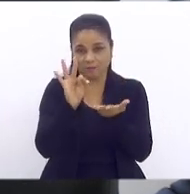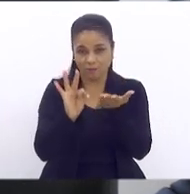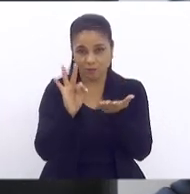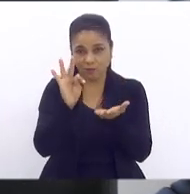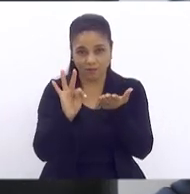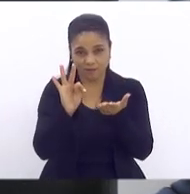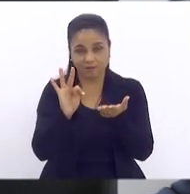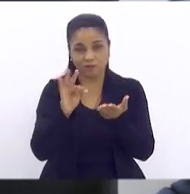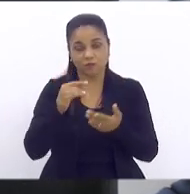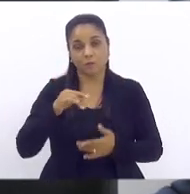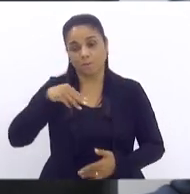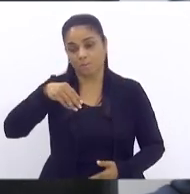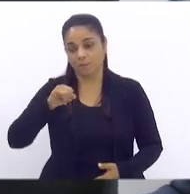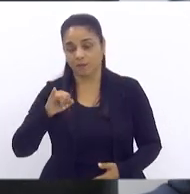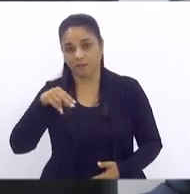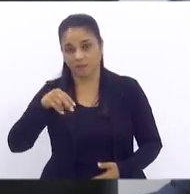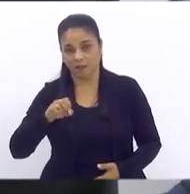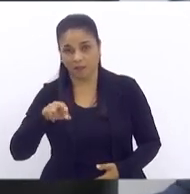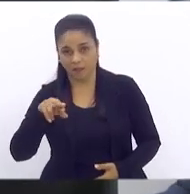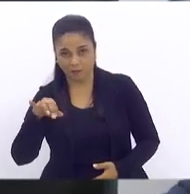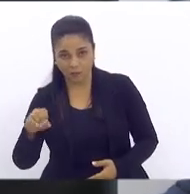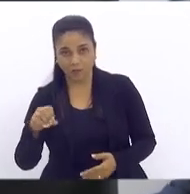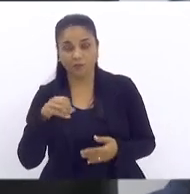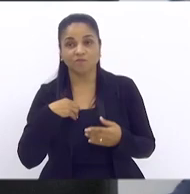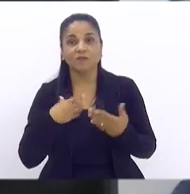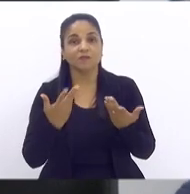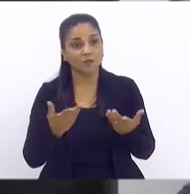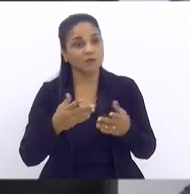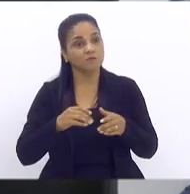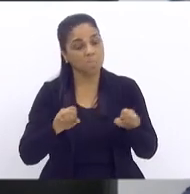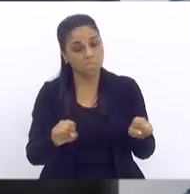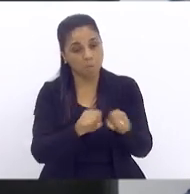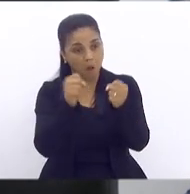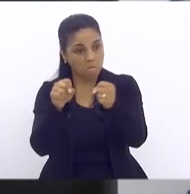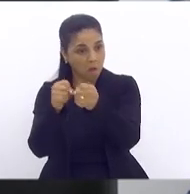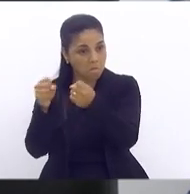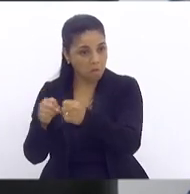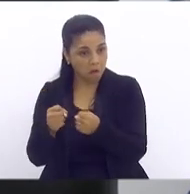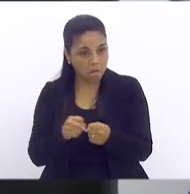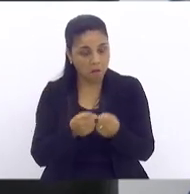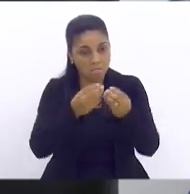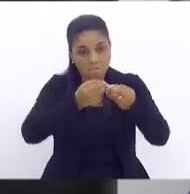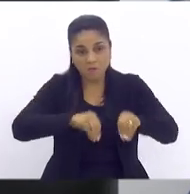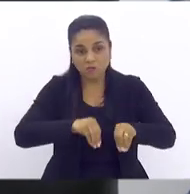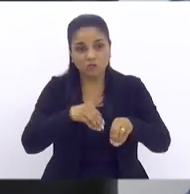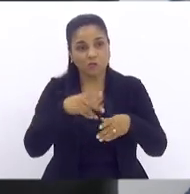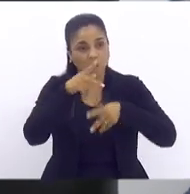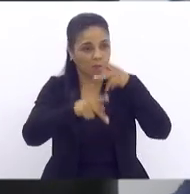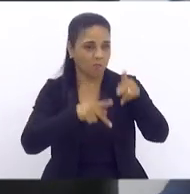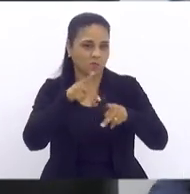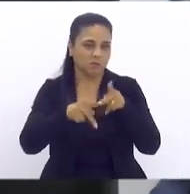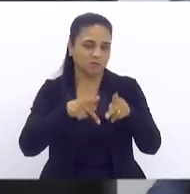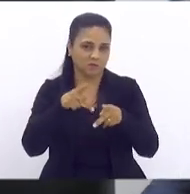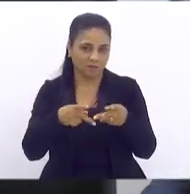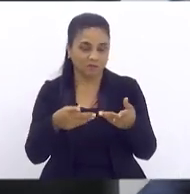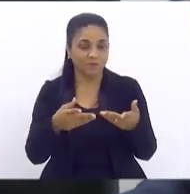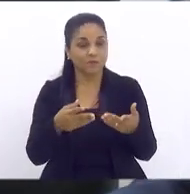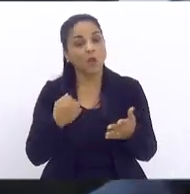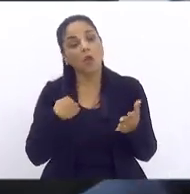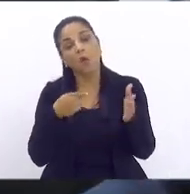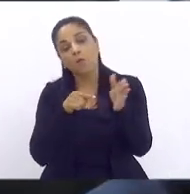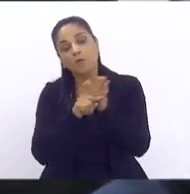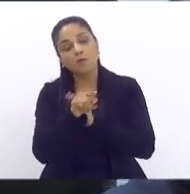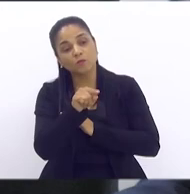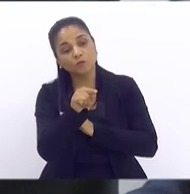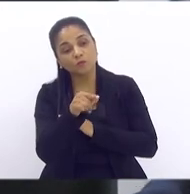de Sepetiba, ou na Baía de Ilha Grande, ia ser um transtorno muito grande para a população. Então, a pergunta é tão simples. Aí eu complemento ao senhor.